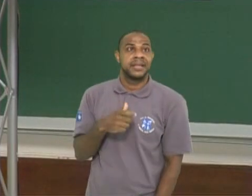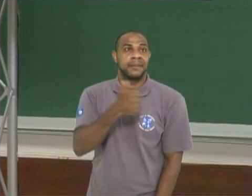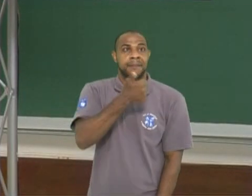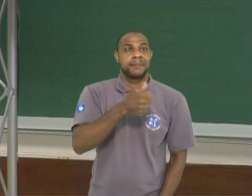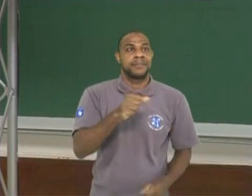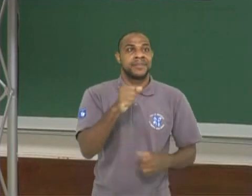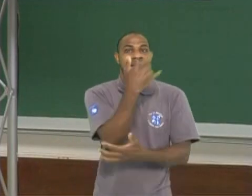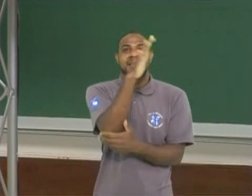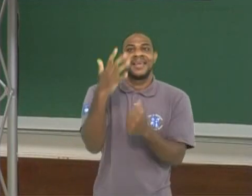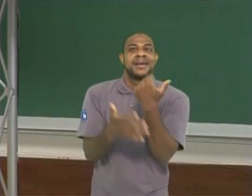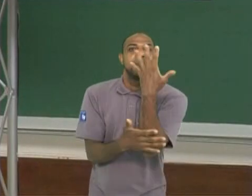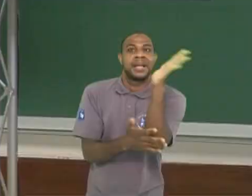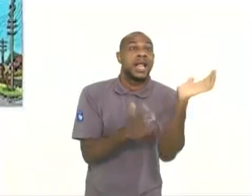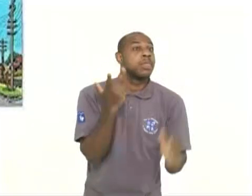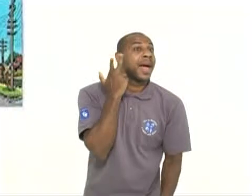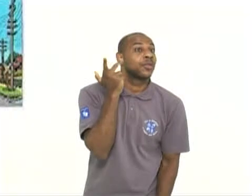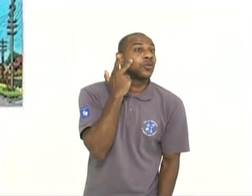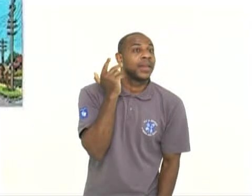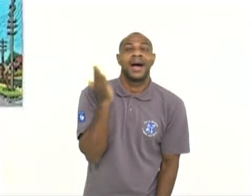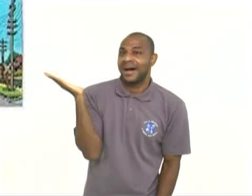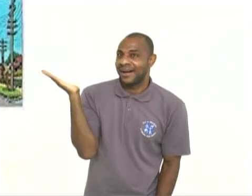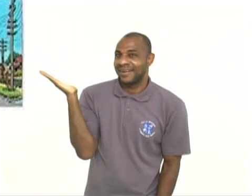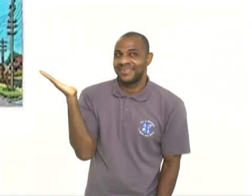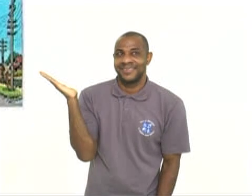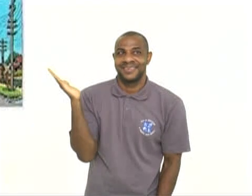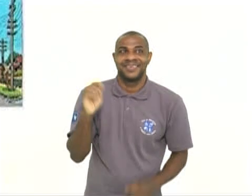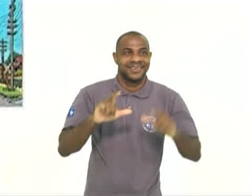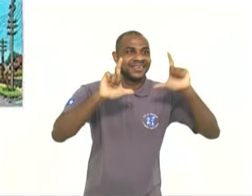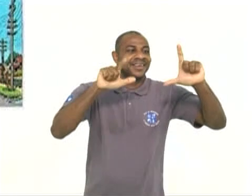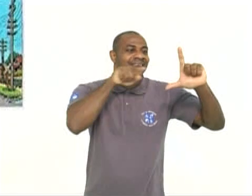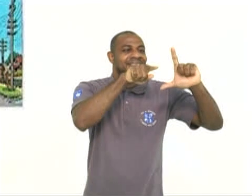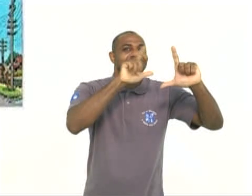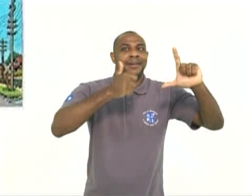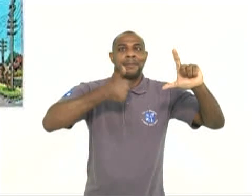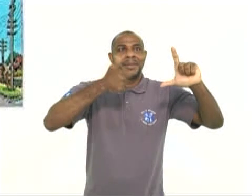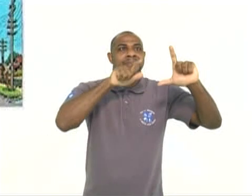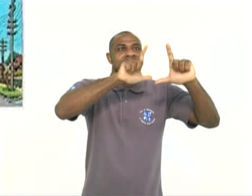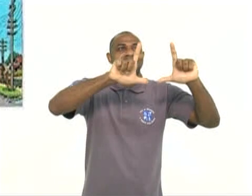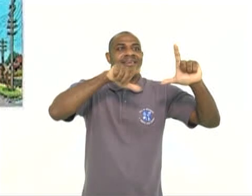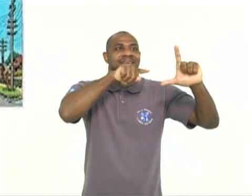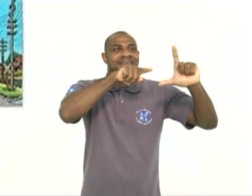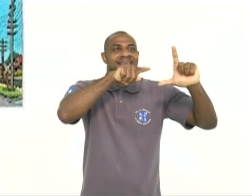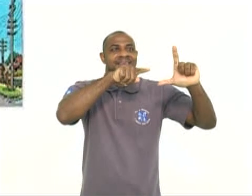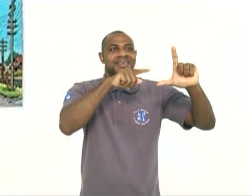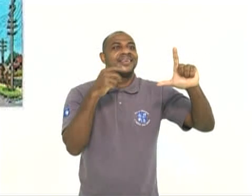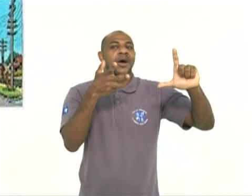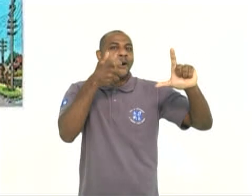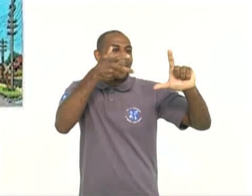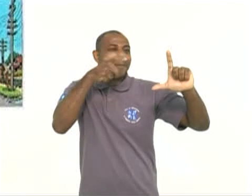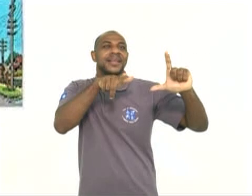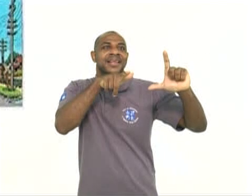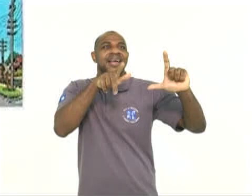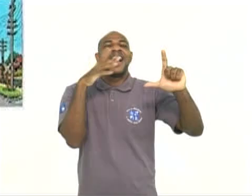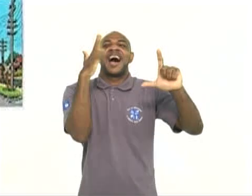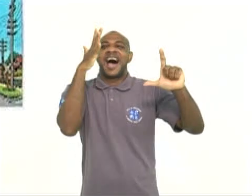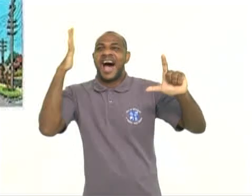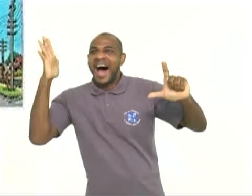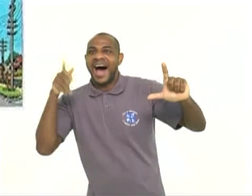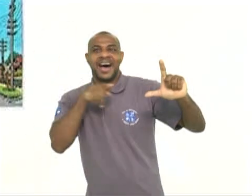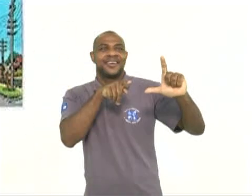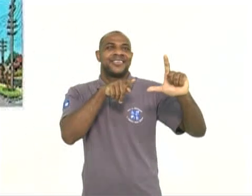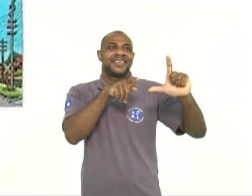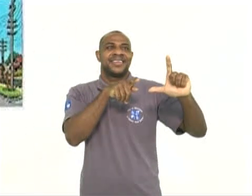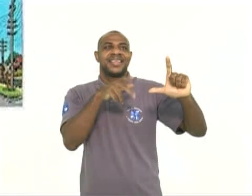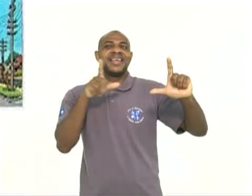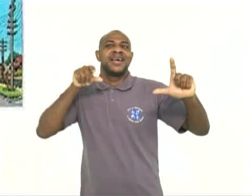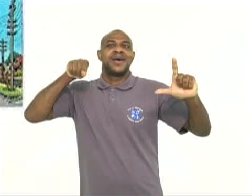paisagem natural, né? A gente pode ver ali vários elementos naturais, nós podemos observar as árvores, nós temos